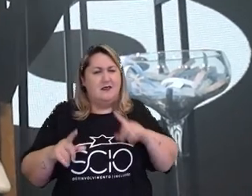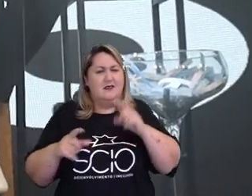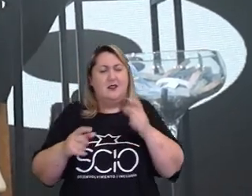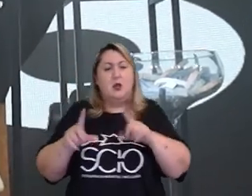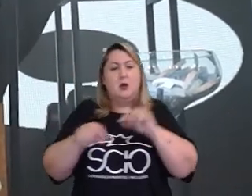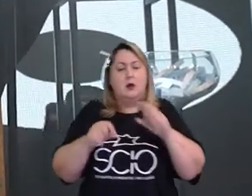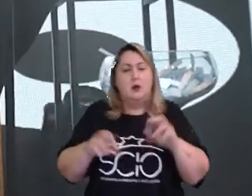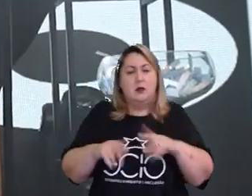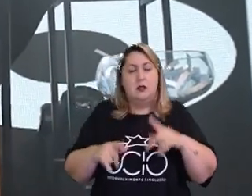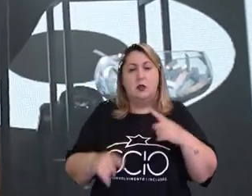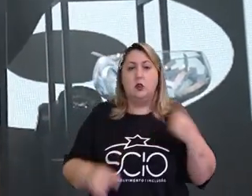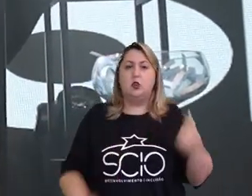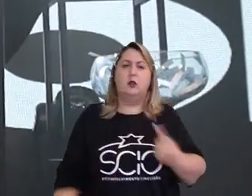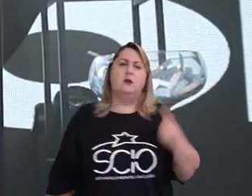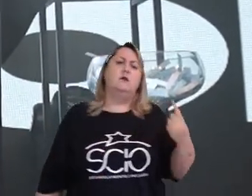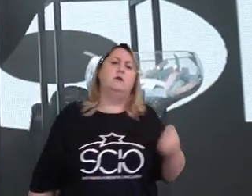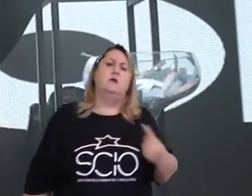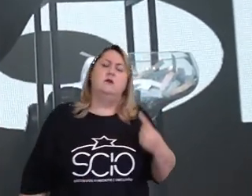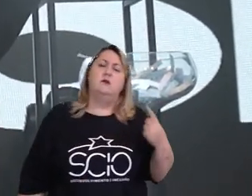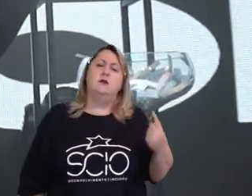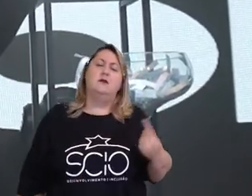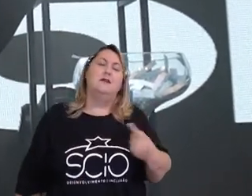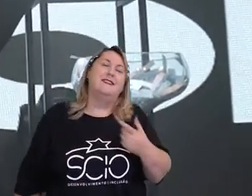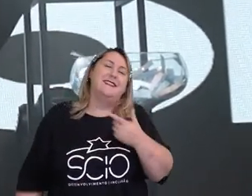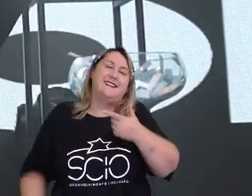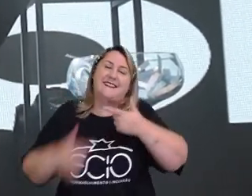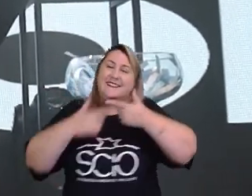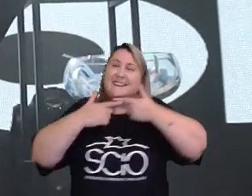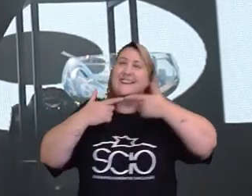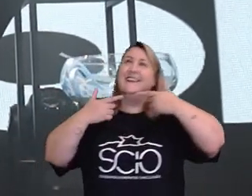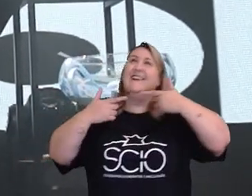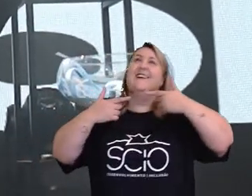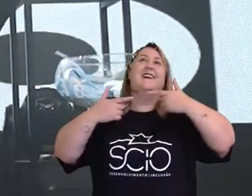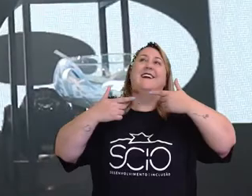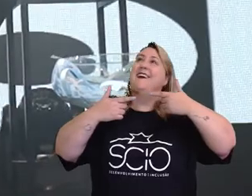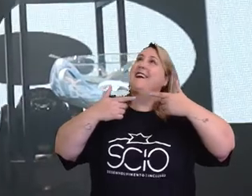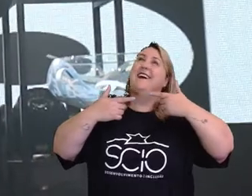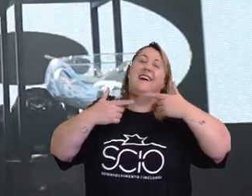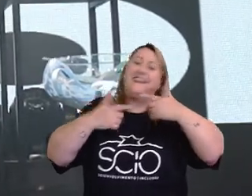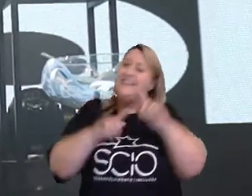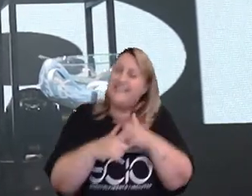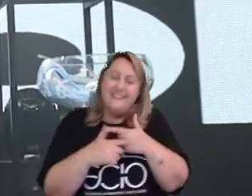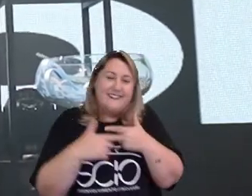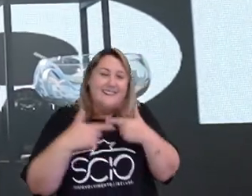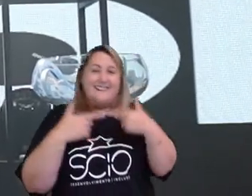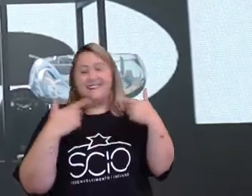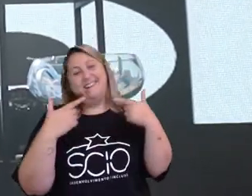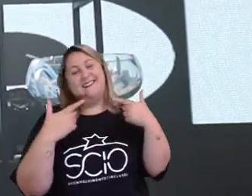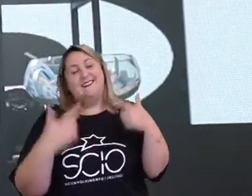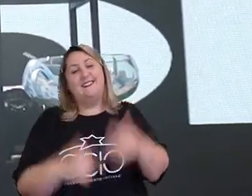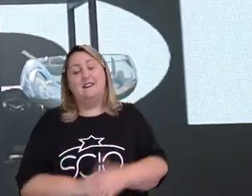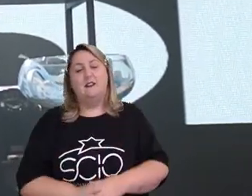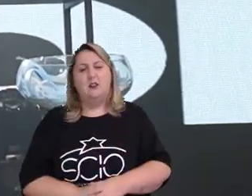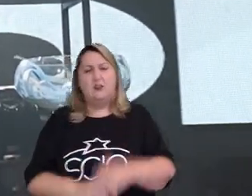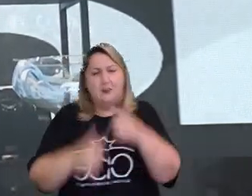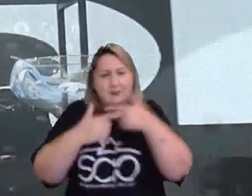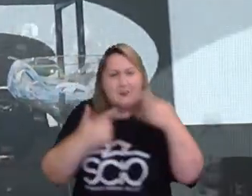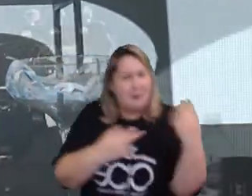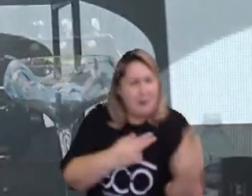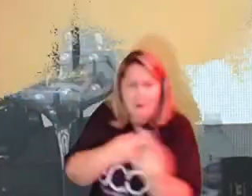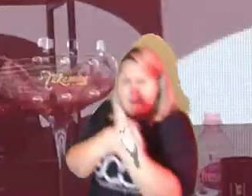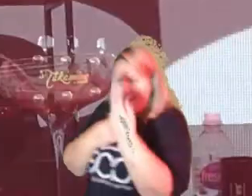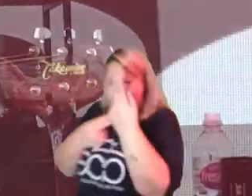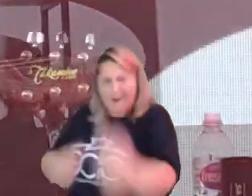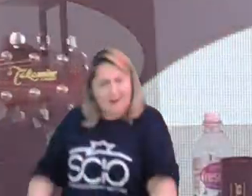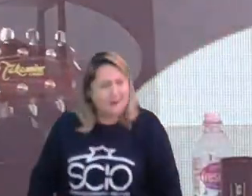boa, tá sem ninguém do lado. E o seu sorriso, ah, seu sorriso. Seu